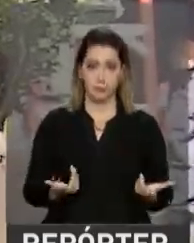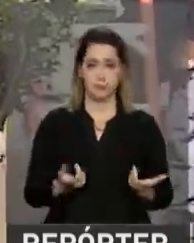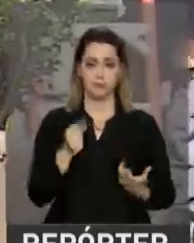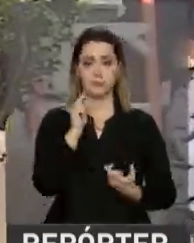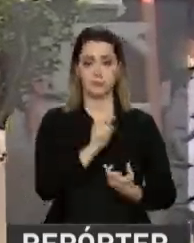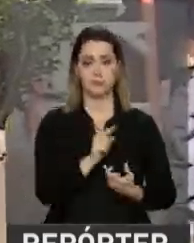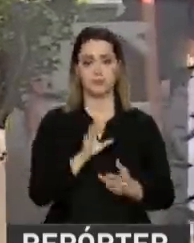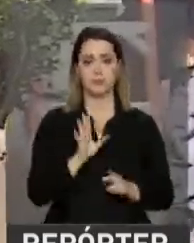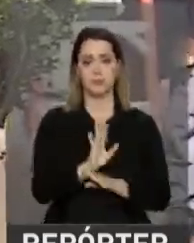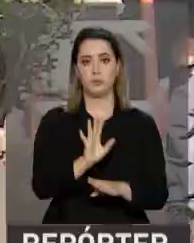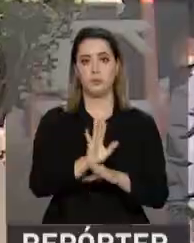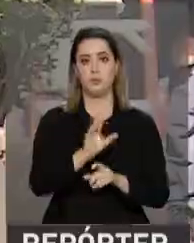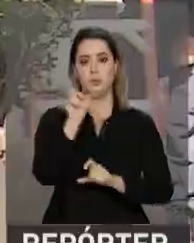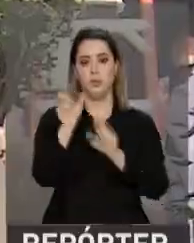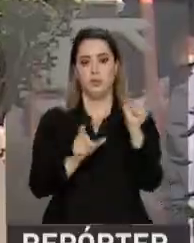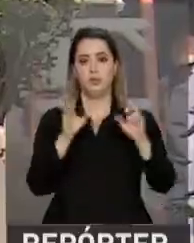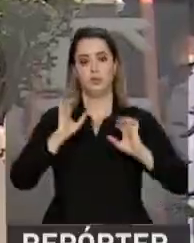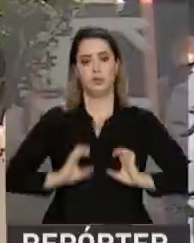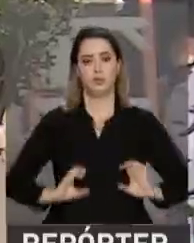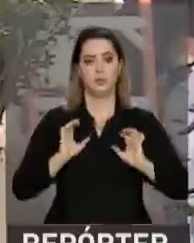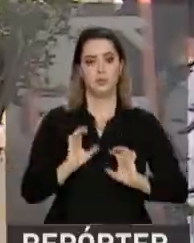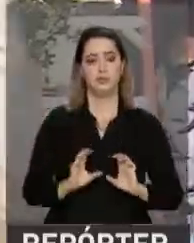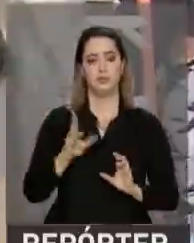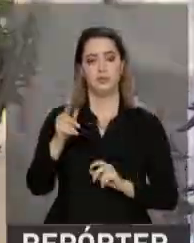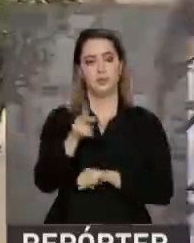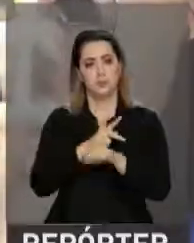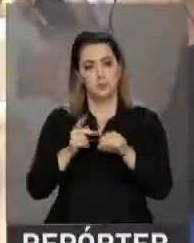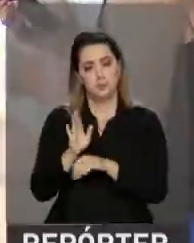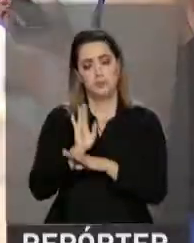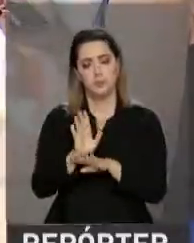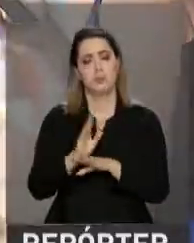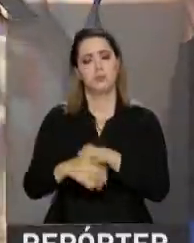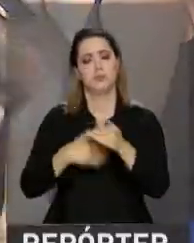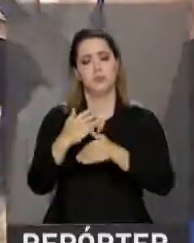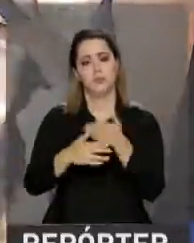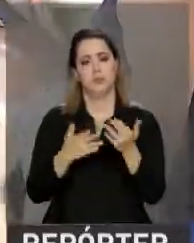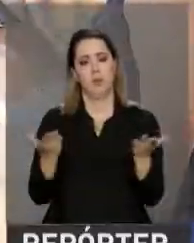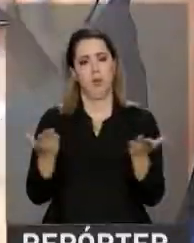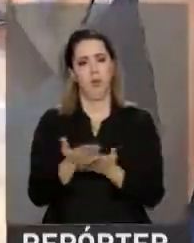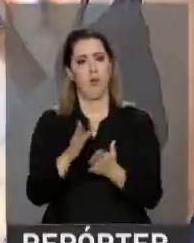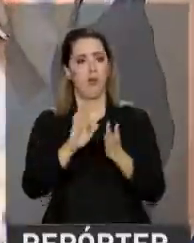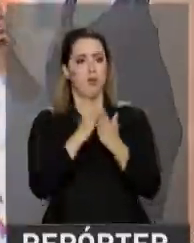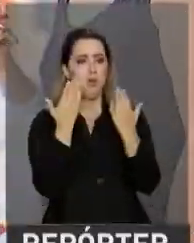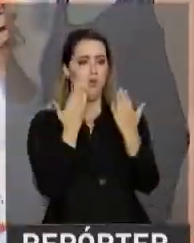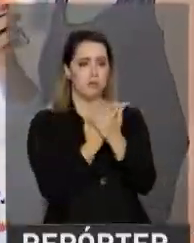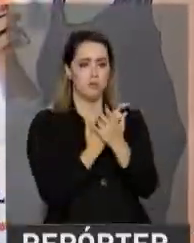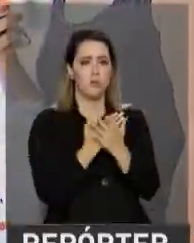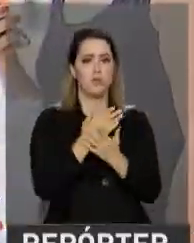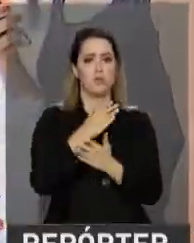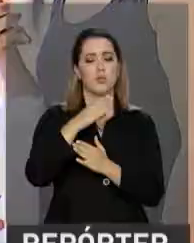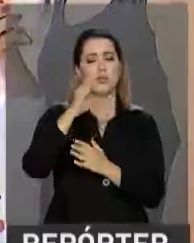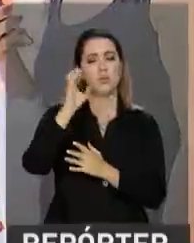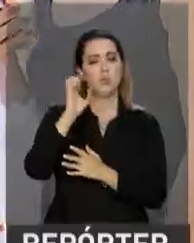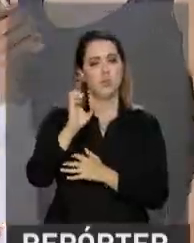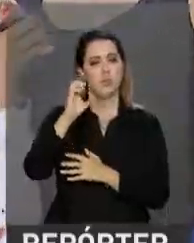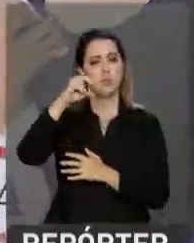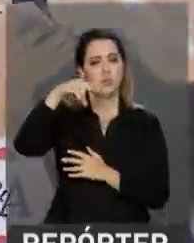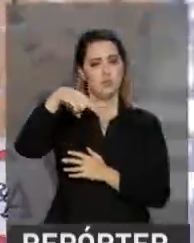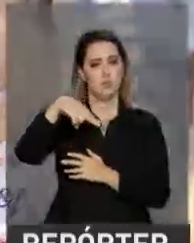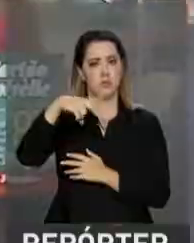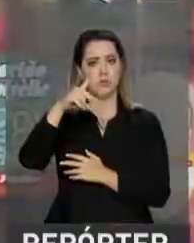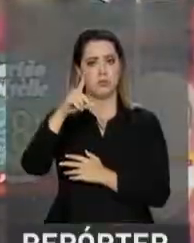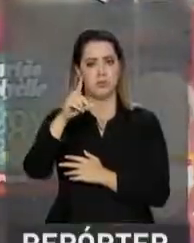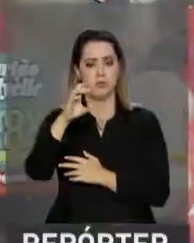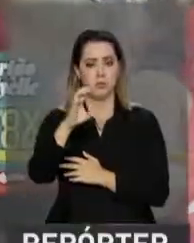de todo o país a desenvolverem essa educação financeira a escola nacional de defesa do consumidor está com inscrições abertas